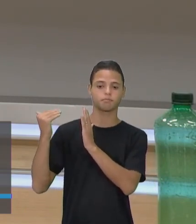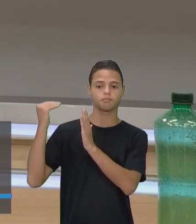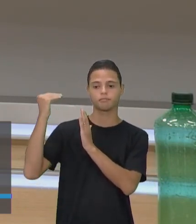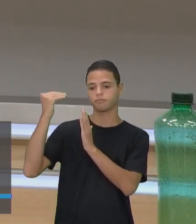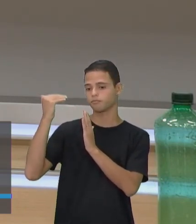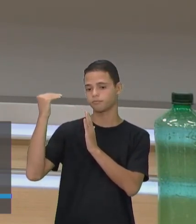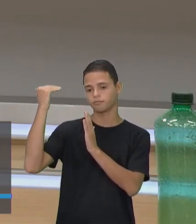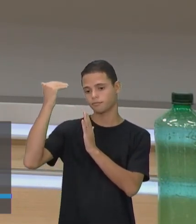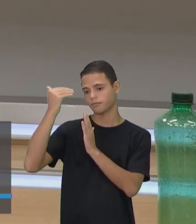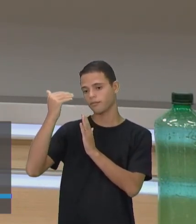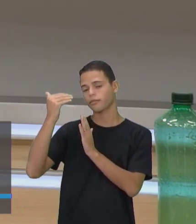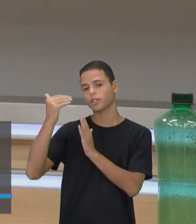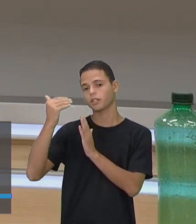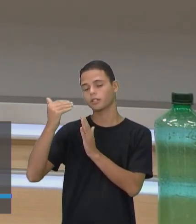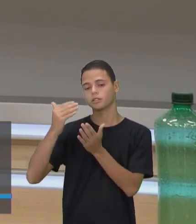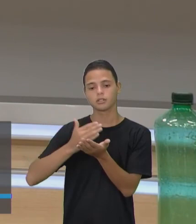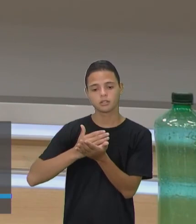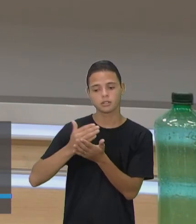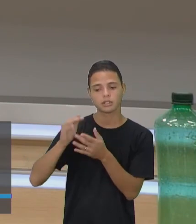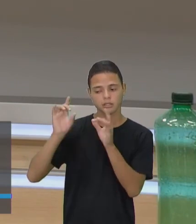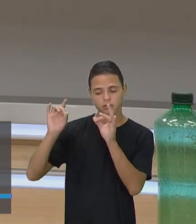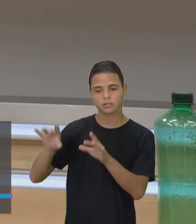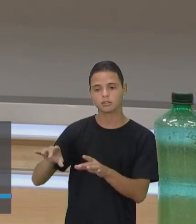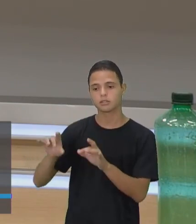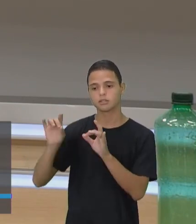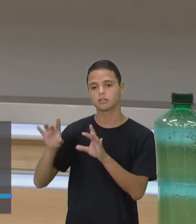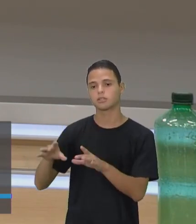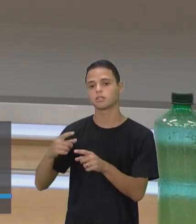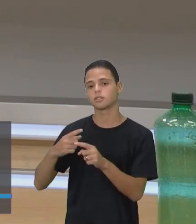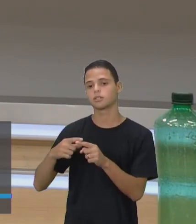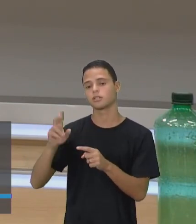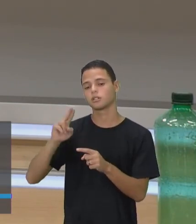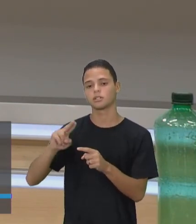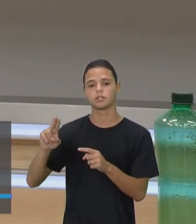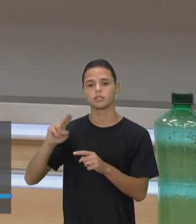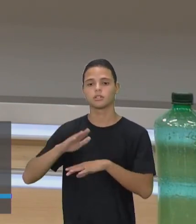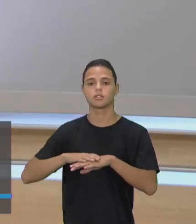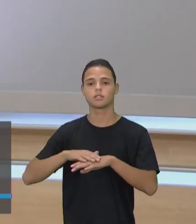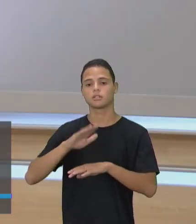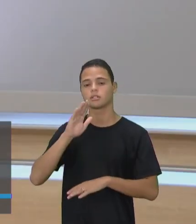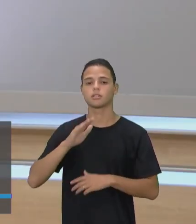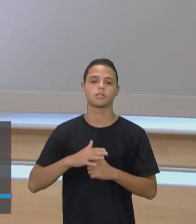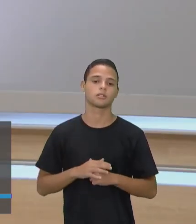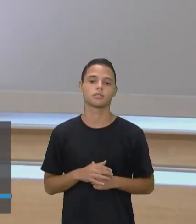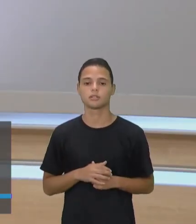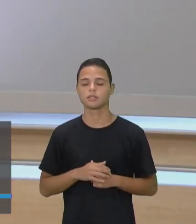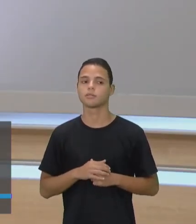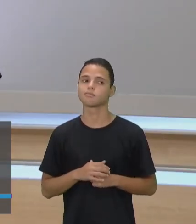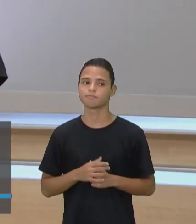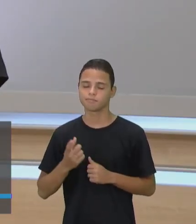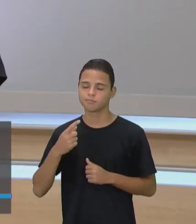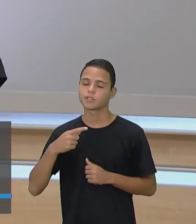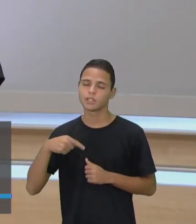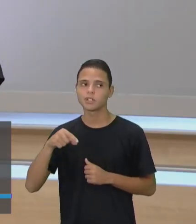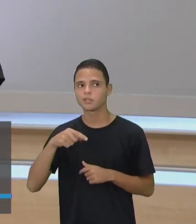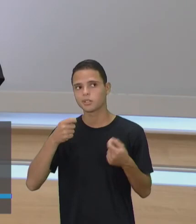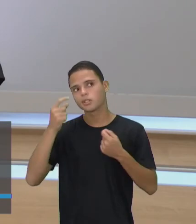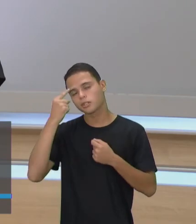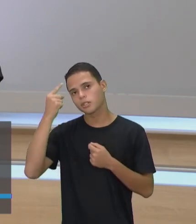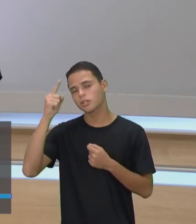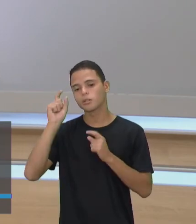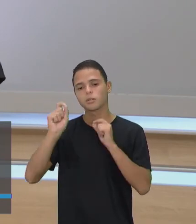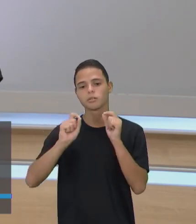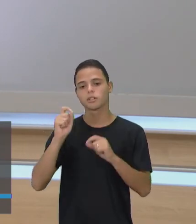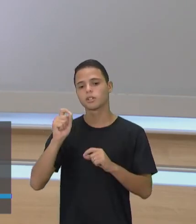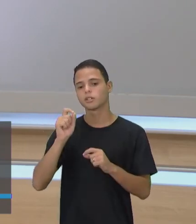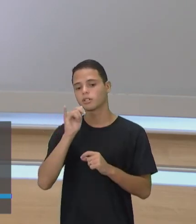que obviamente a gente acaba gerando mais lixo, porque a gente acaba sempre consumindo mais. A gente tem que pensar que, assim, se nós estivéssemos como